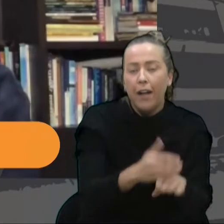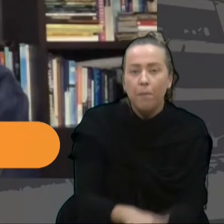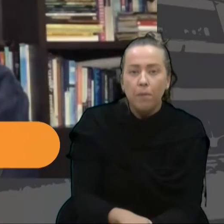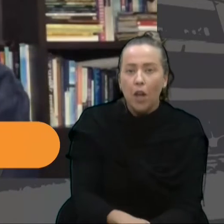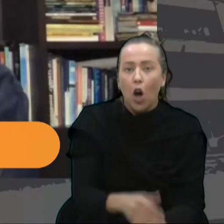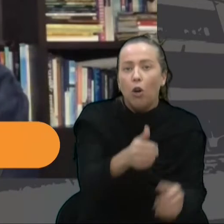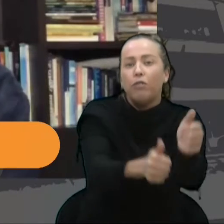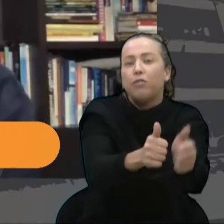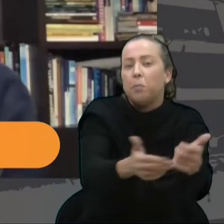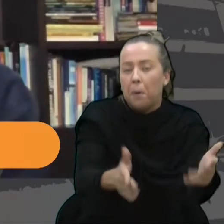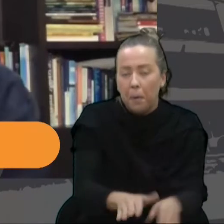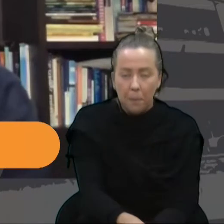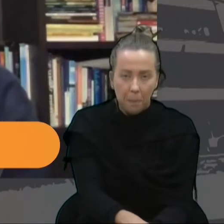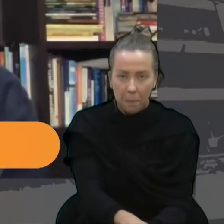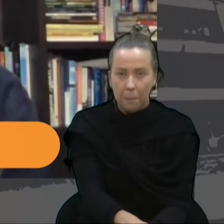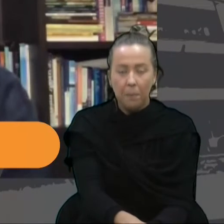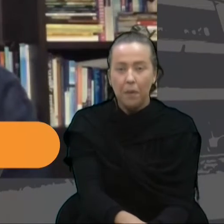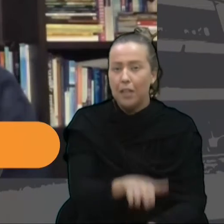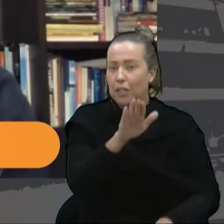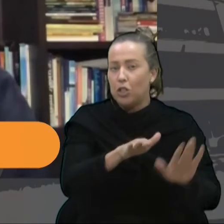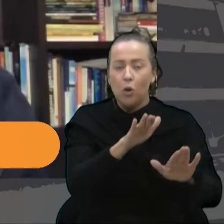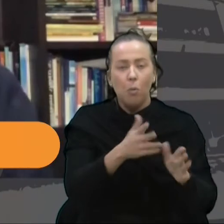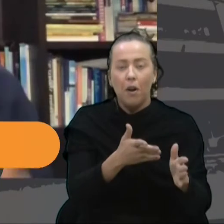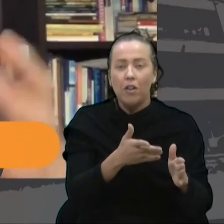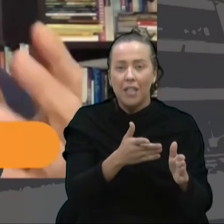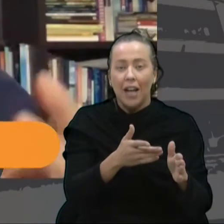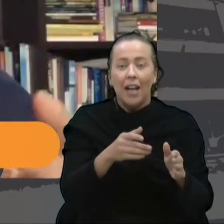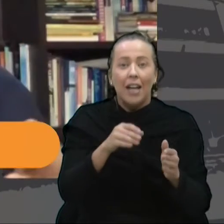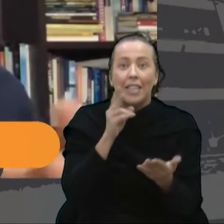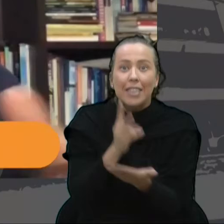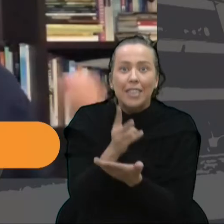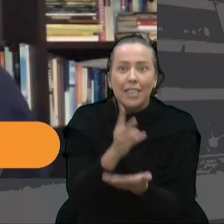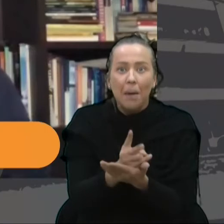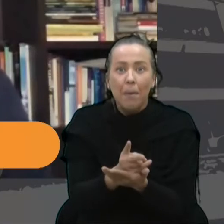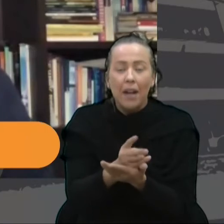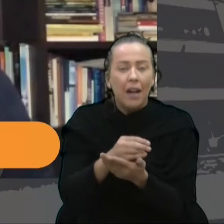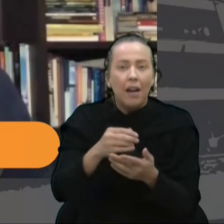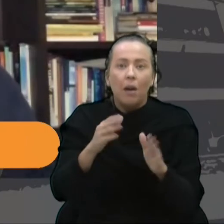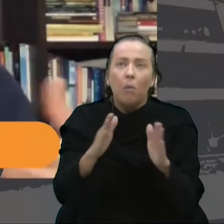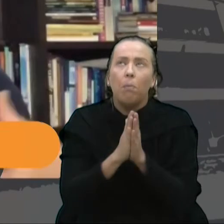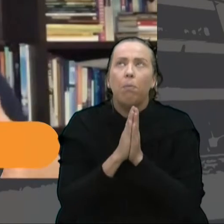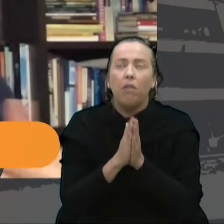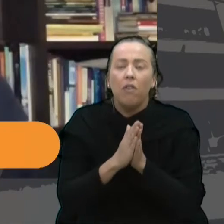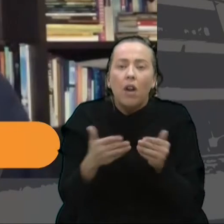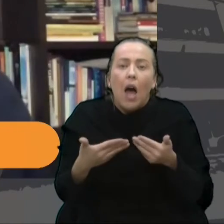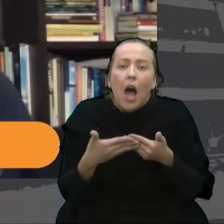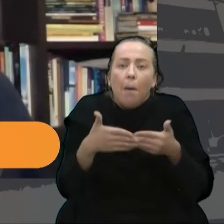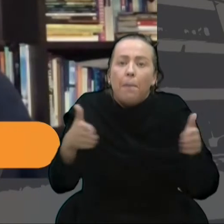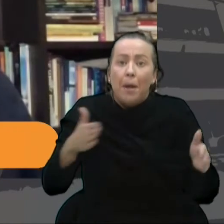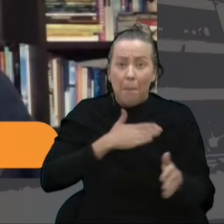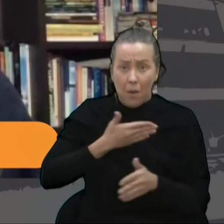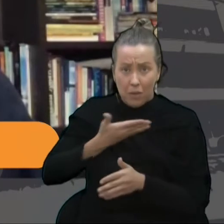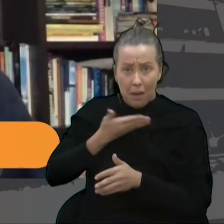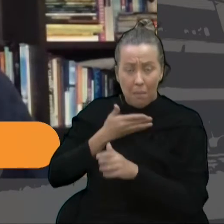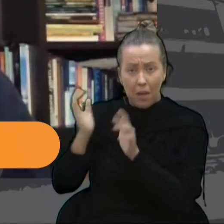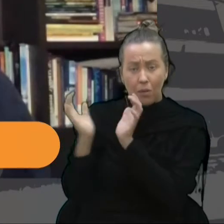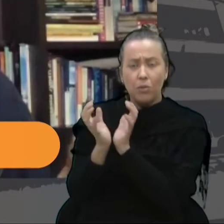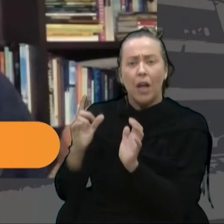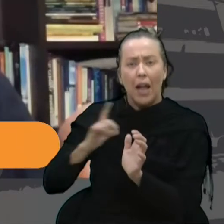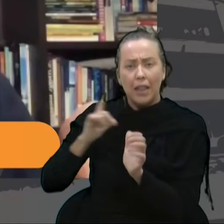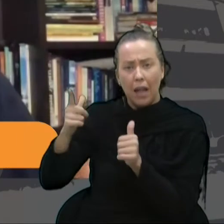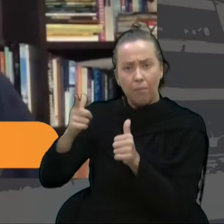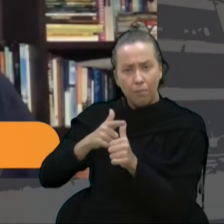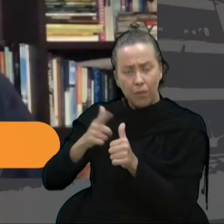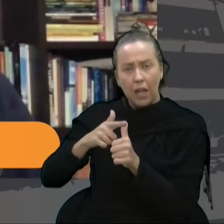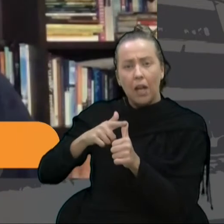no futebol de alguma coisa. Gente, vamos nos abrir. O meu grupo tem lá, tem